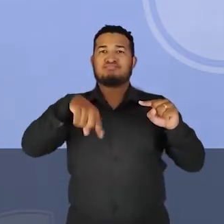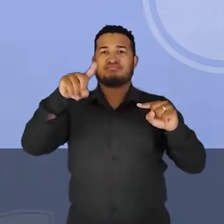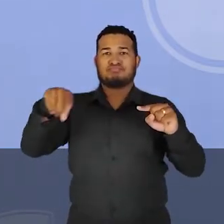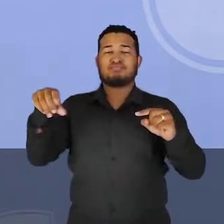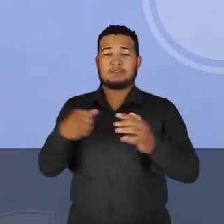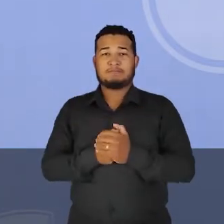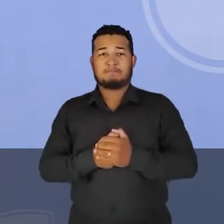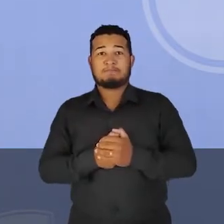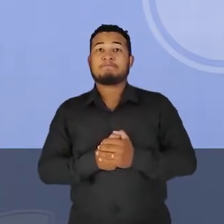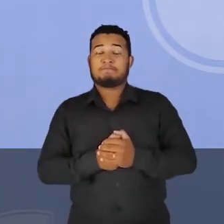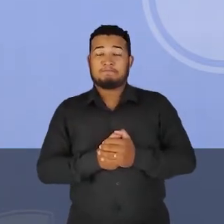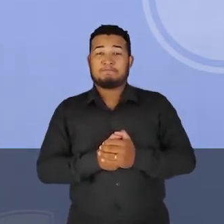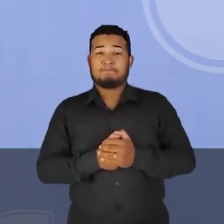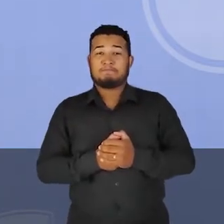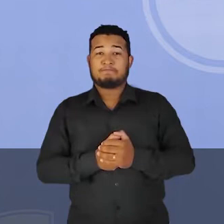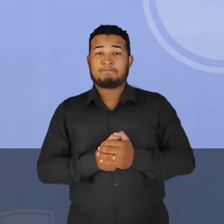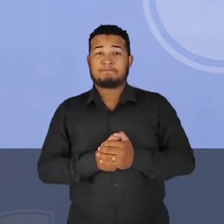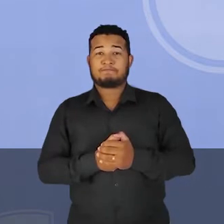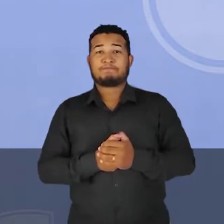vamos fazer um adendo.